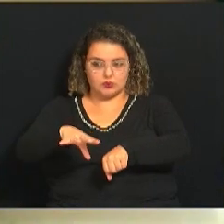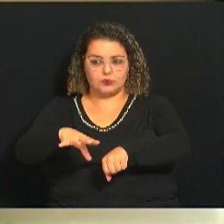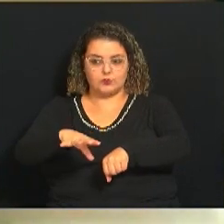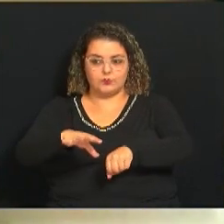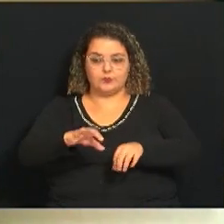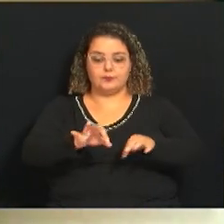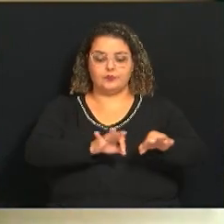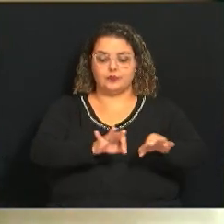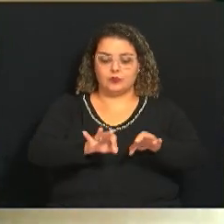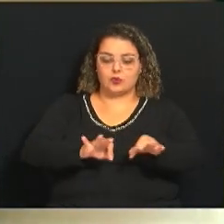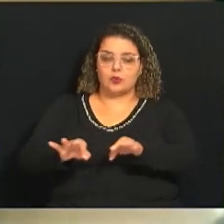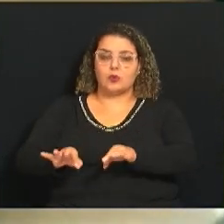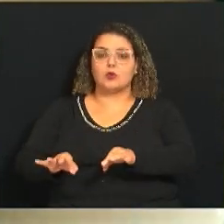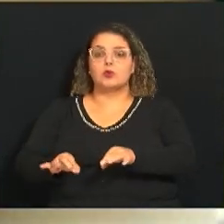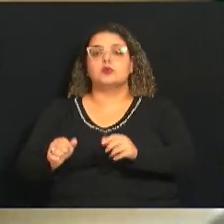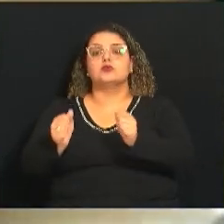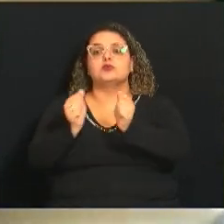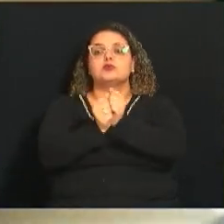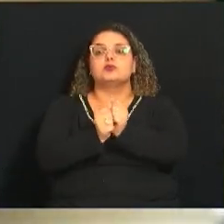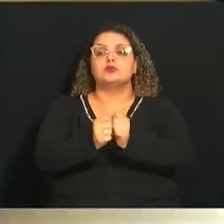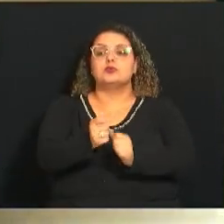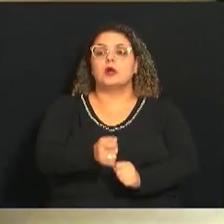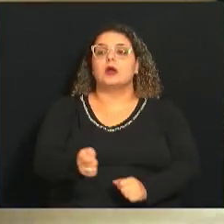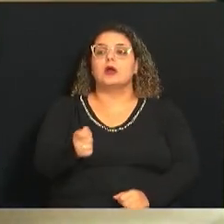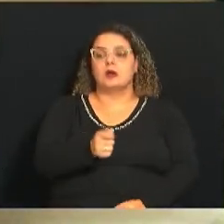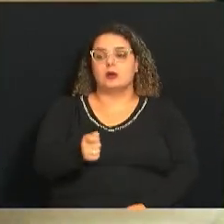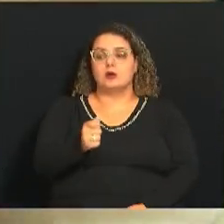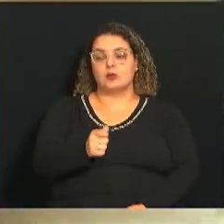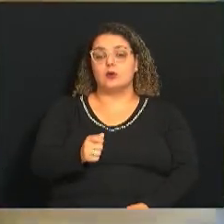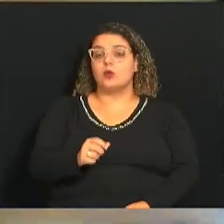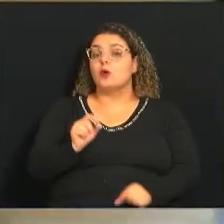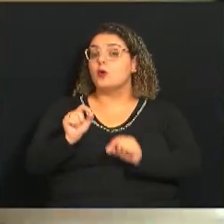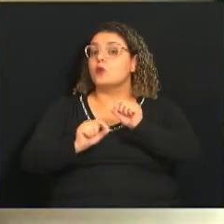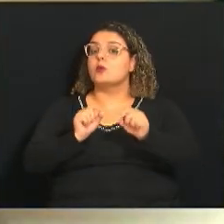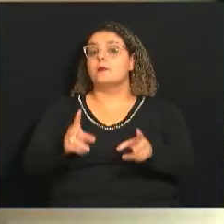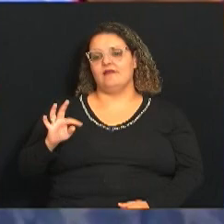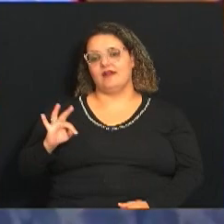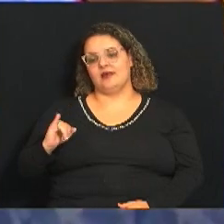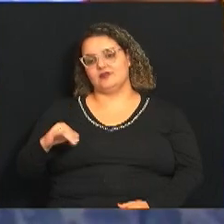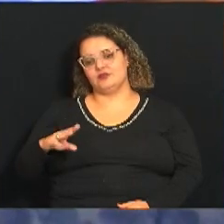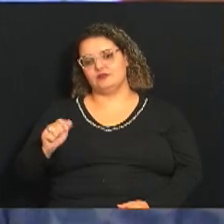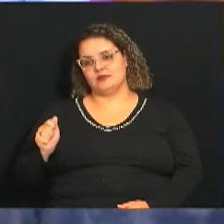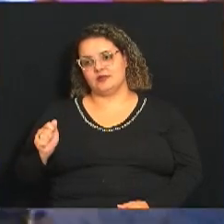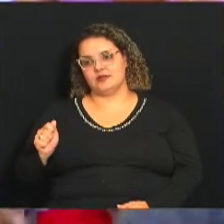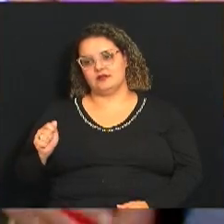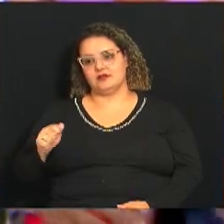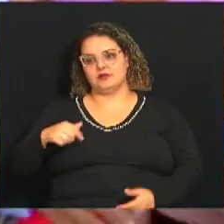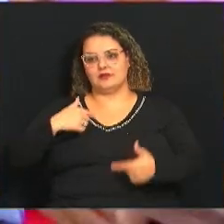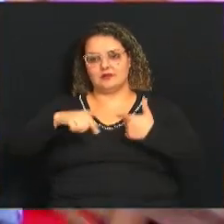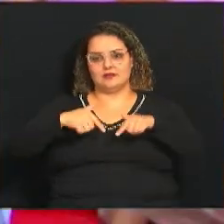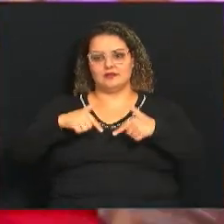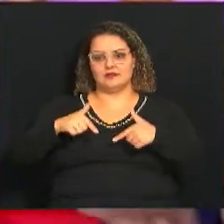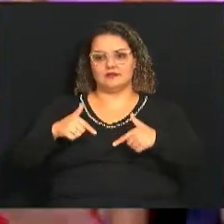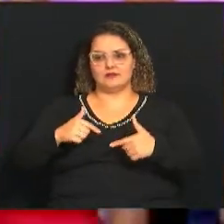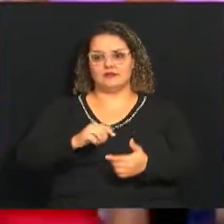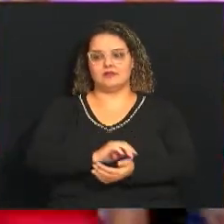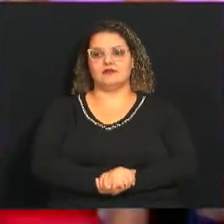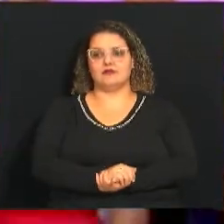Obrigado. Vereador Carlinhos, como vota? Só mandar para você esses dois aqui, para você ler o que estão falando. Encaminhar para